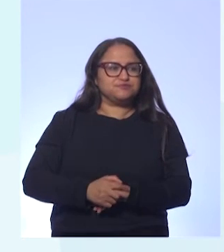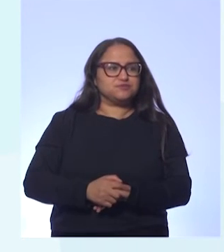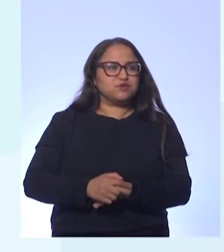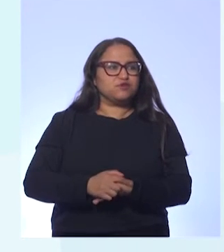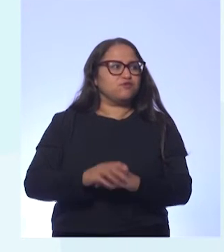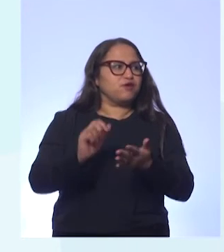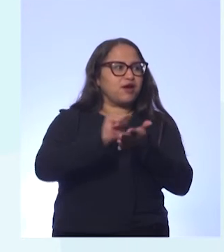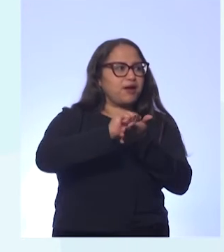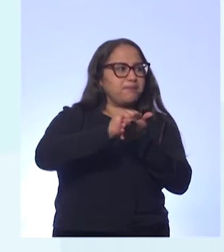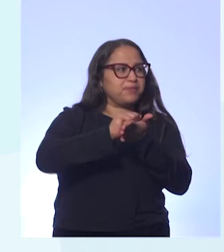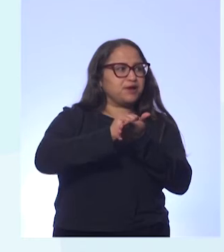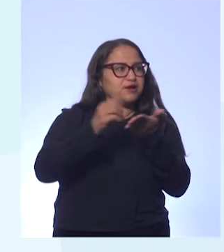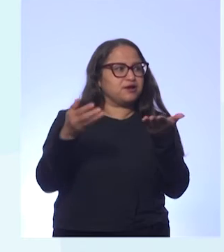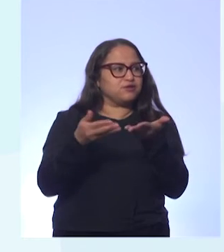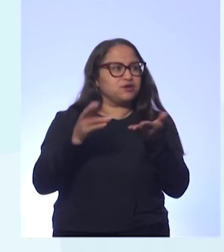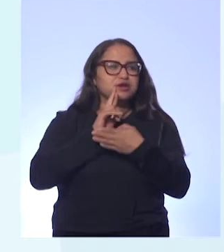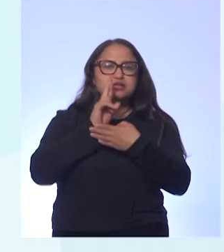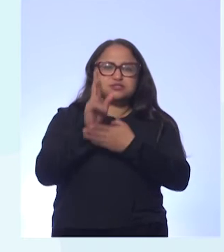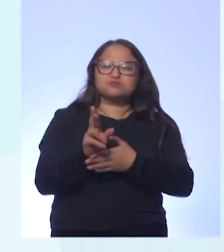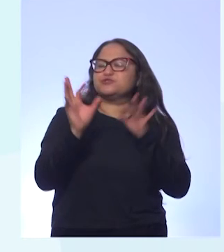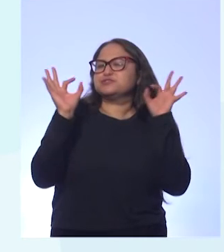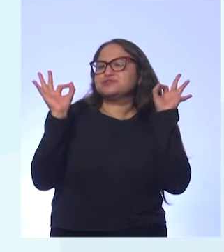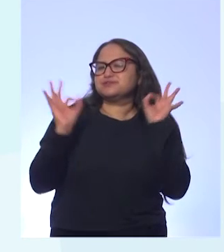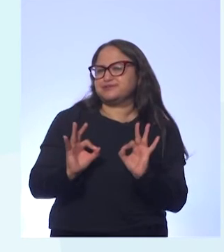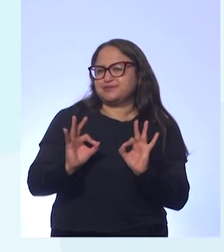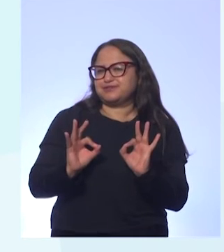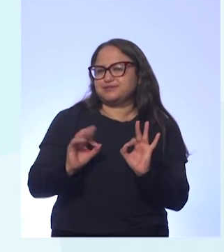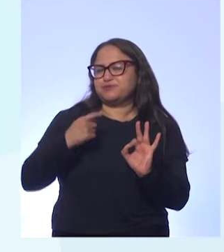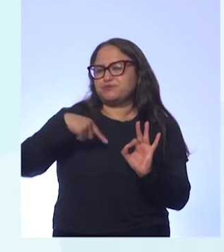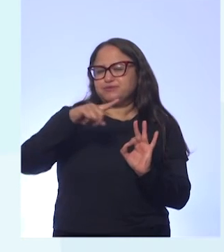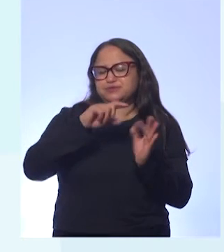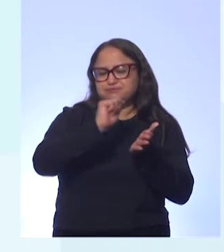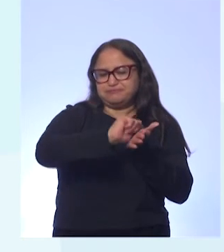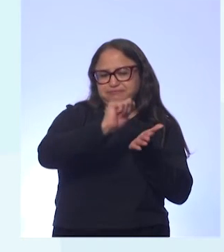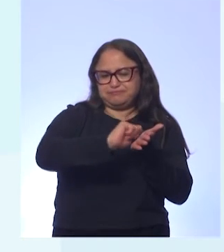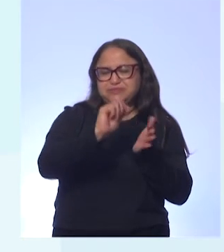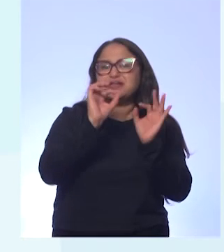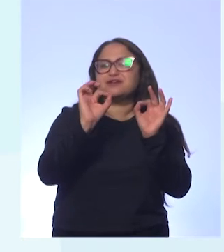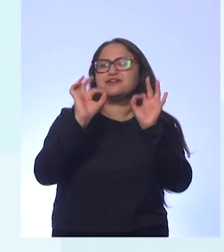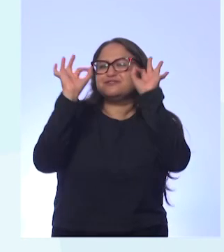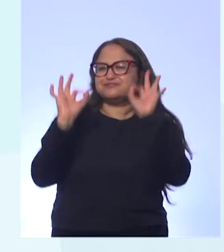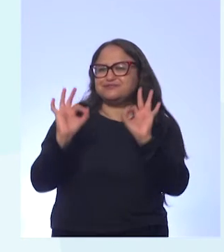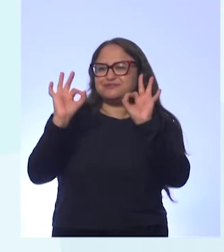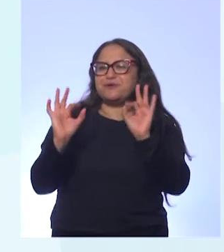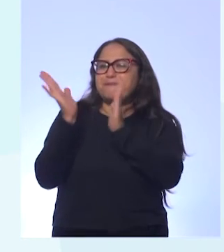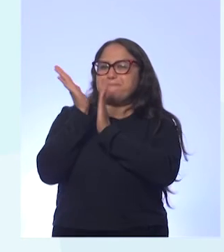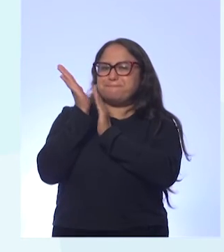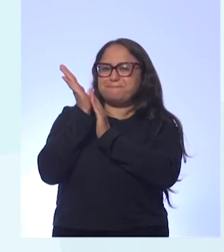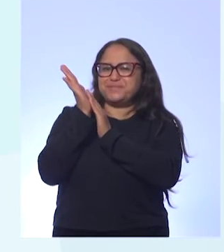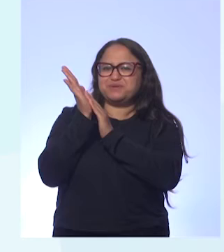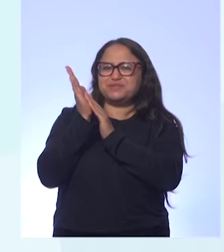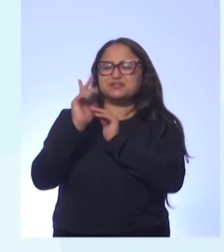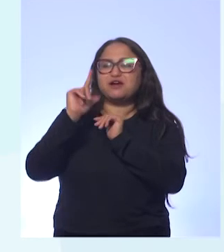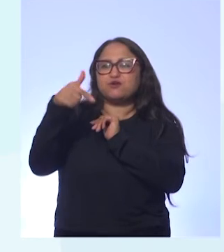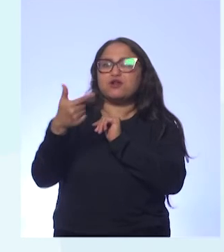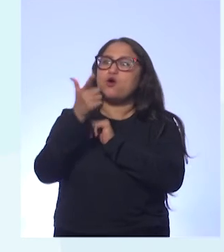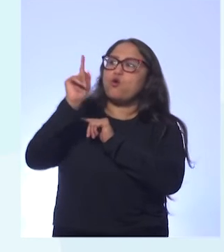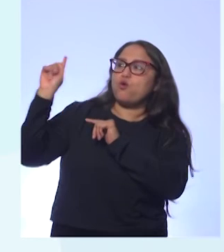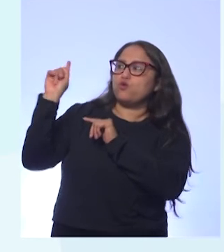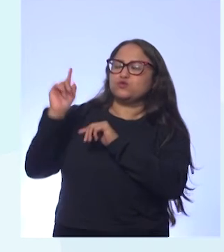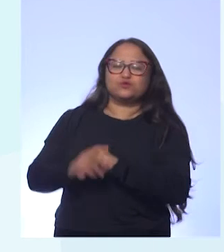pôr a resposta bonitinha, para vocês deixarem anotado aí. Então, para quem acertou, tá de parabéns. E nós vamos fazer outro agora,